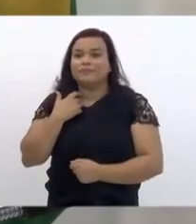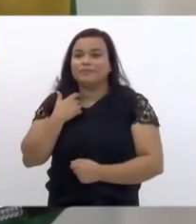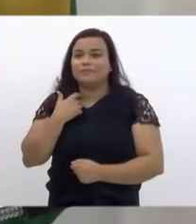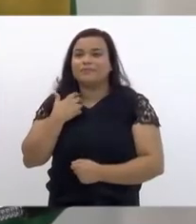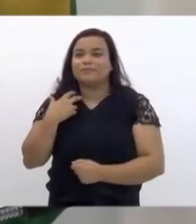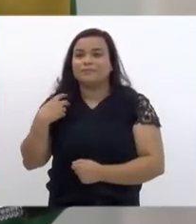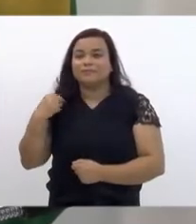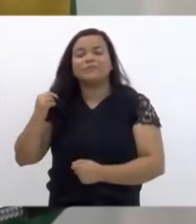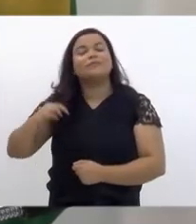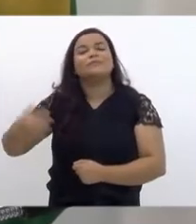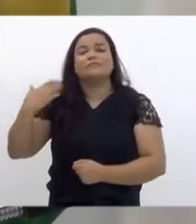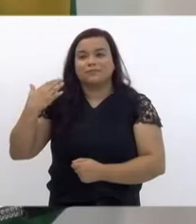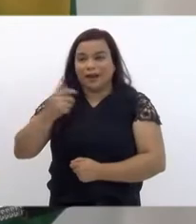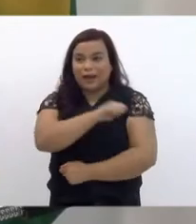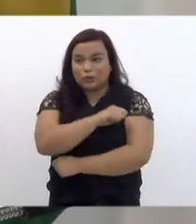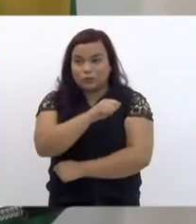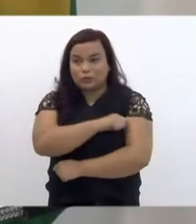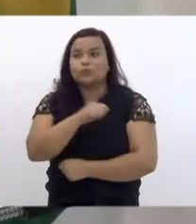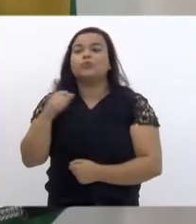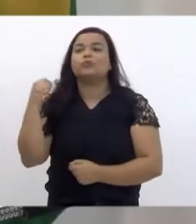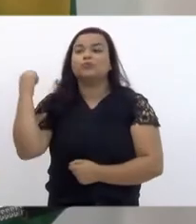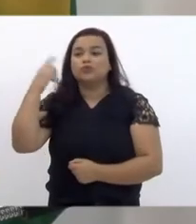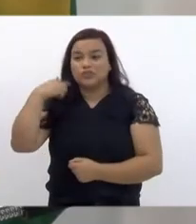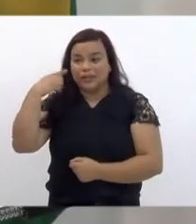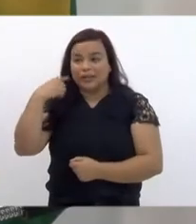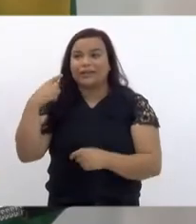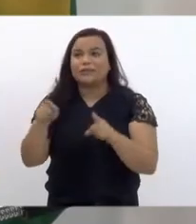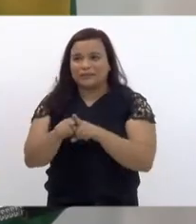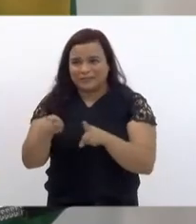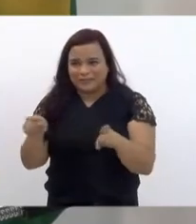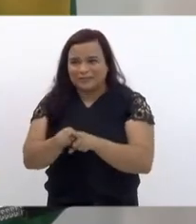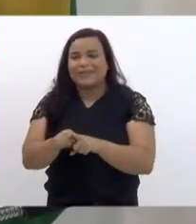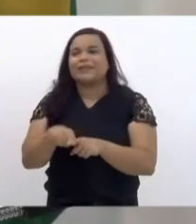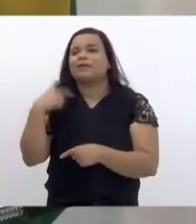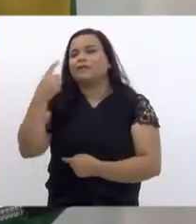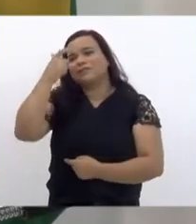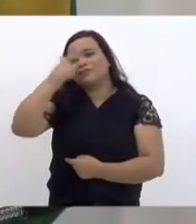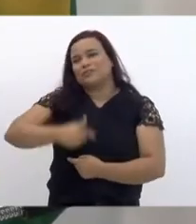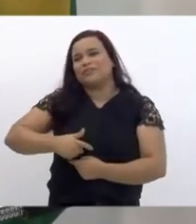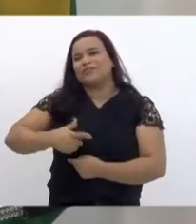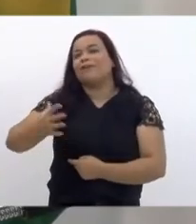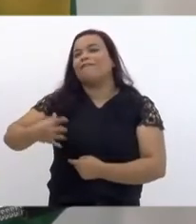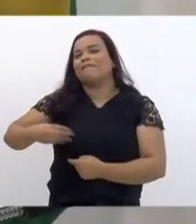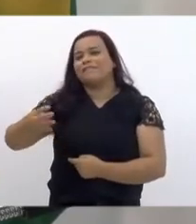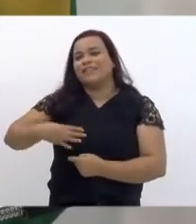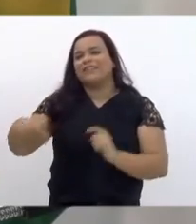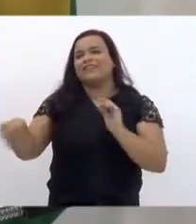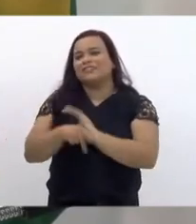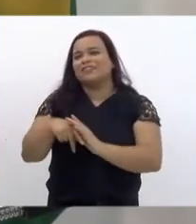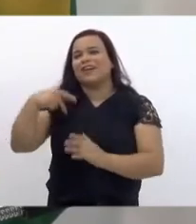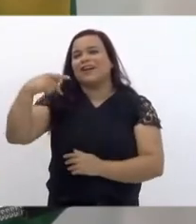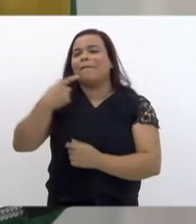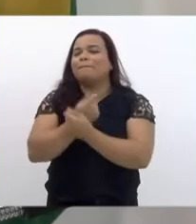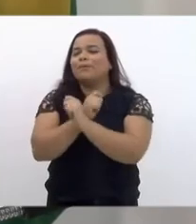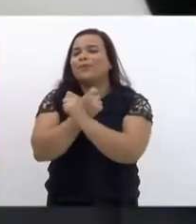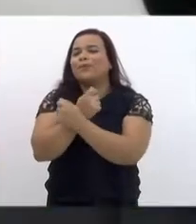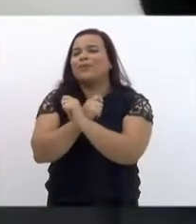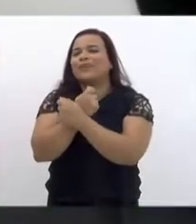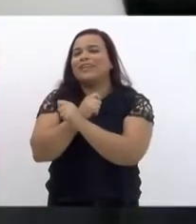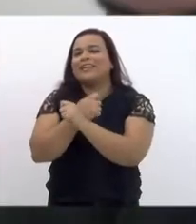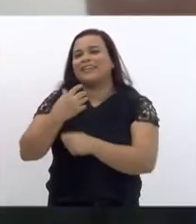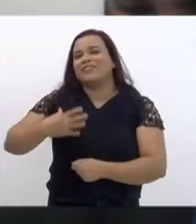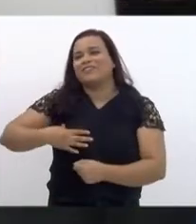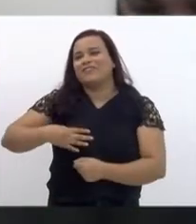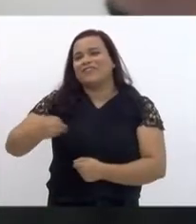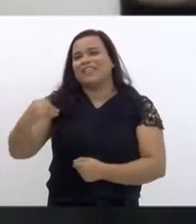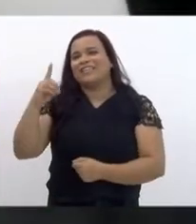Fui aluno da PUC de direito, então somos filhos da PUC, já dizia nosso, né, é verdade, é o